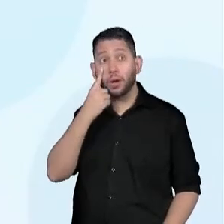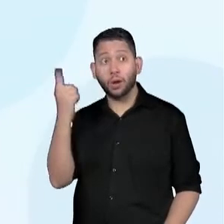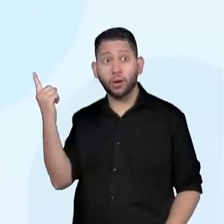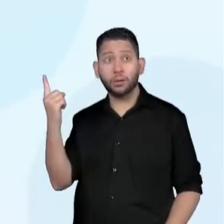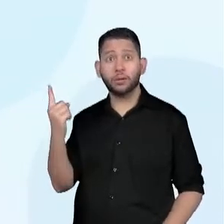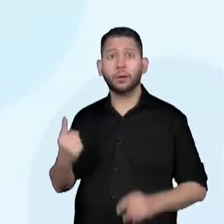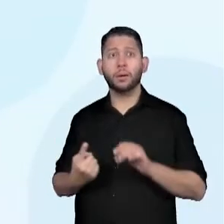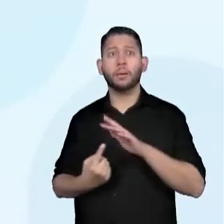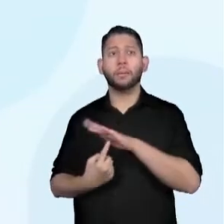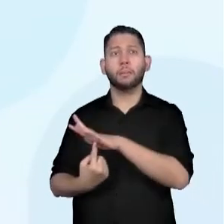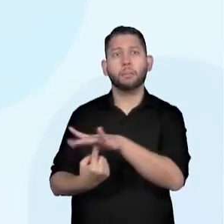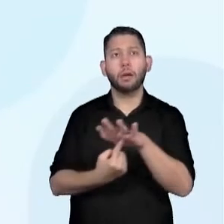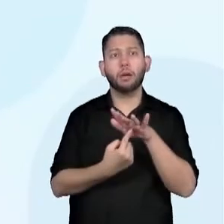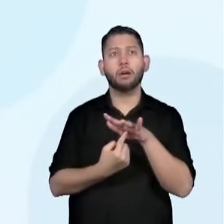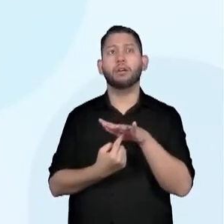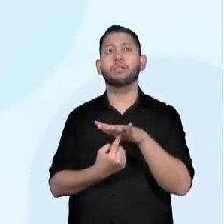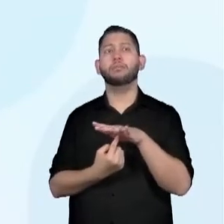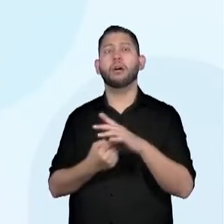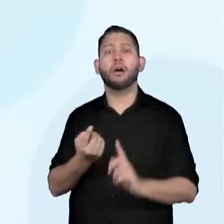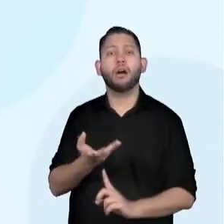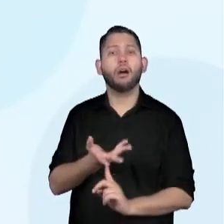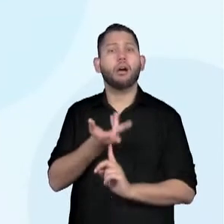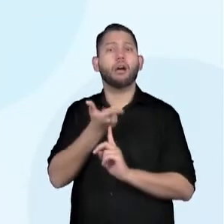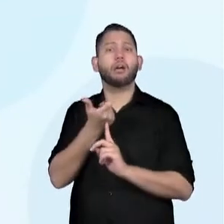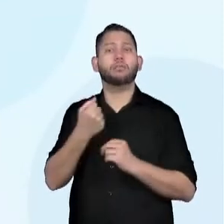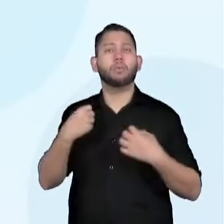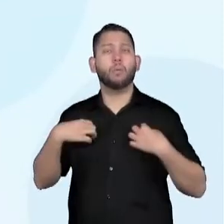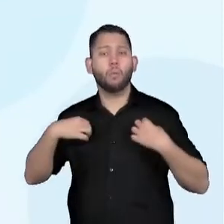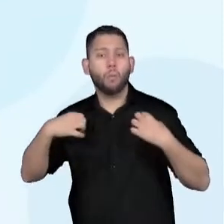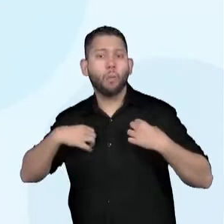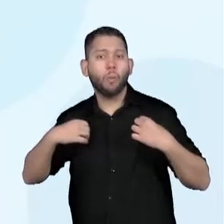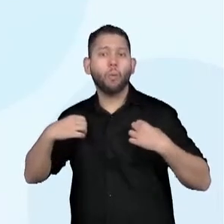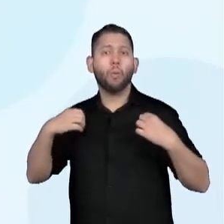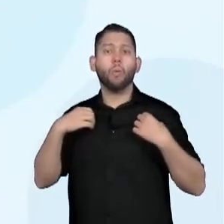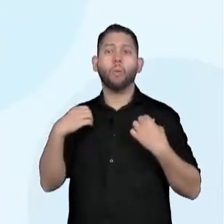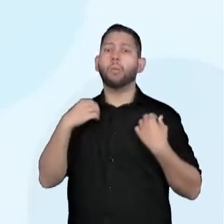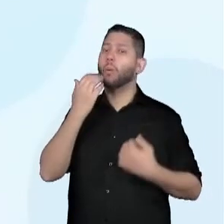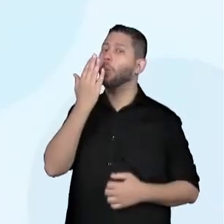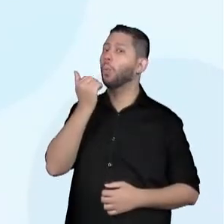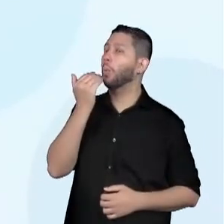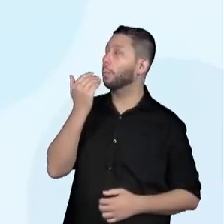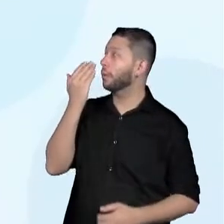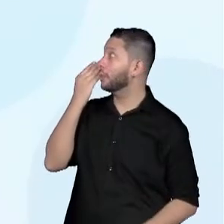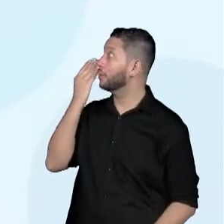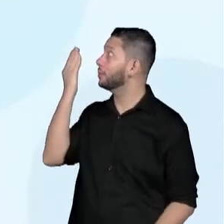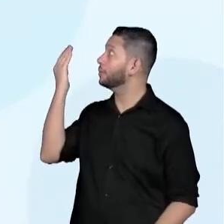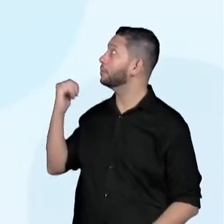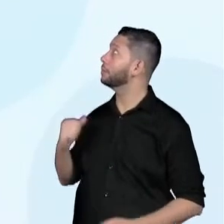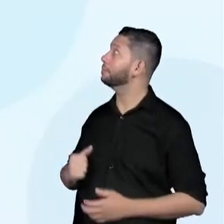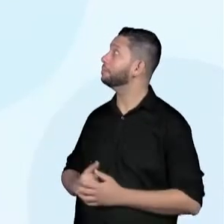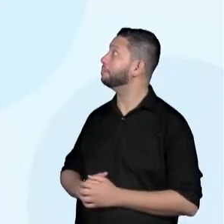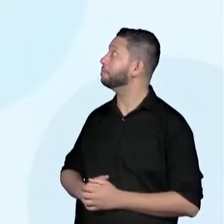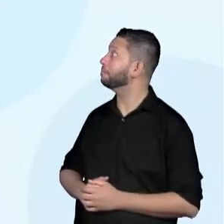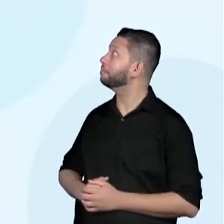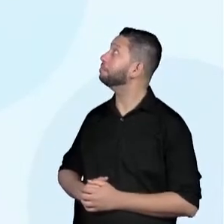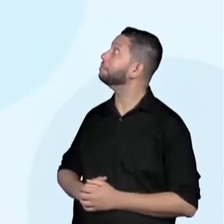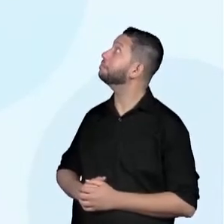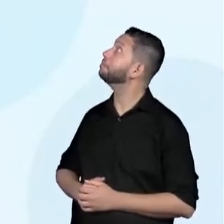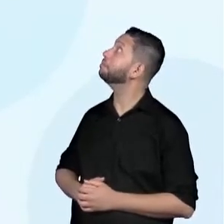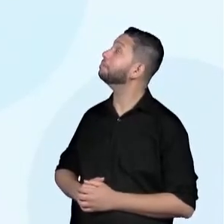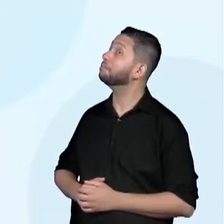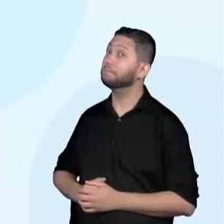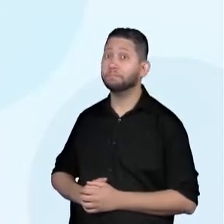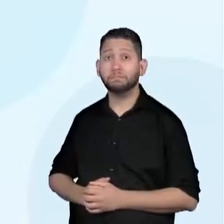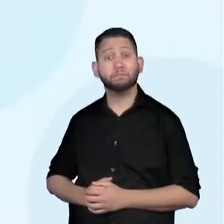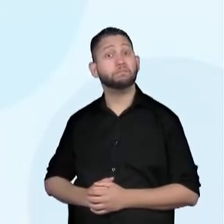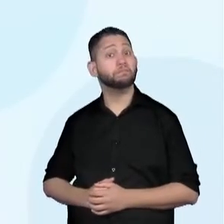art, clothes and food. Então vamos falar sobre o parque, sobre as artes, sobre roupas e também